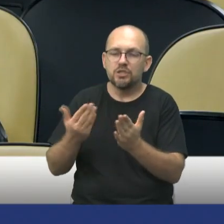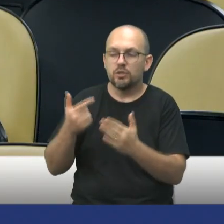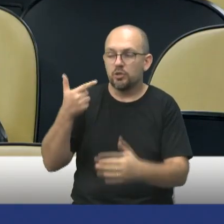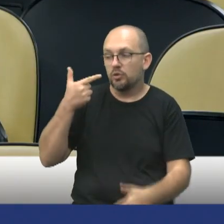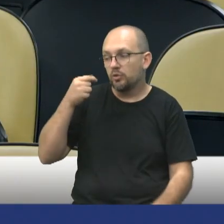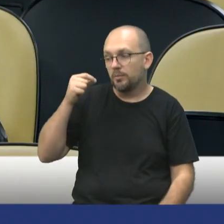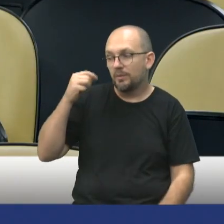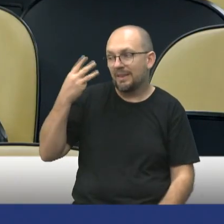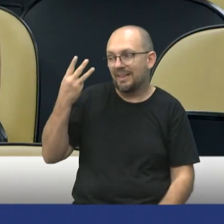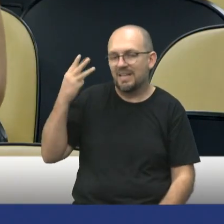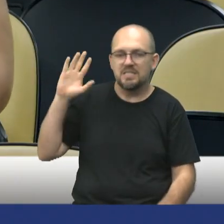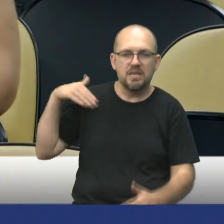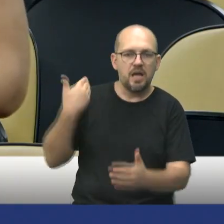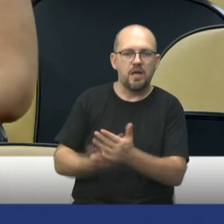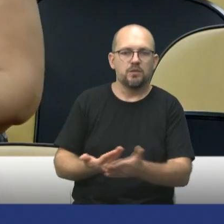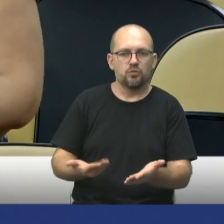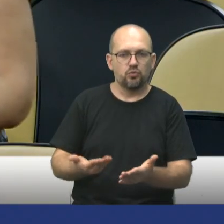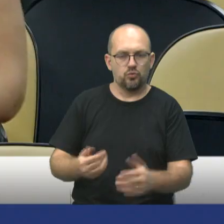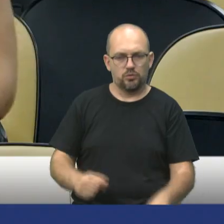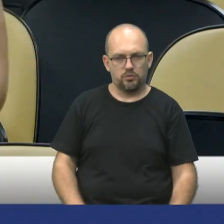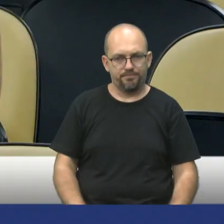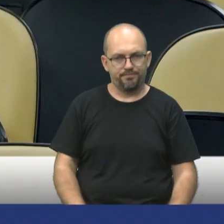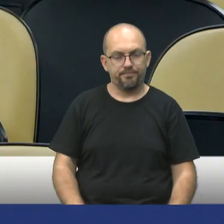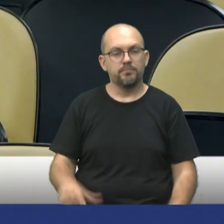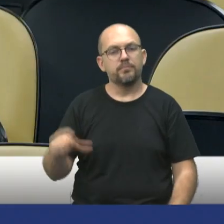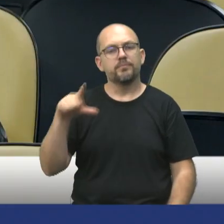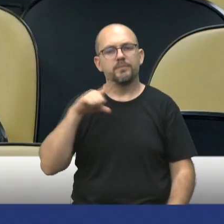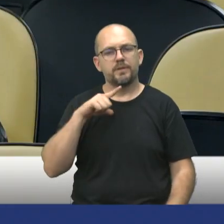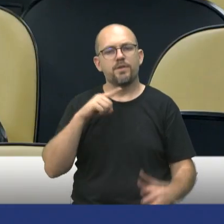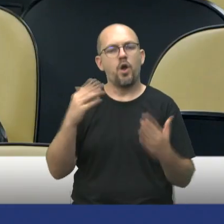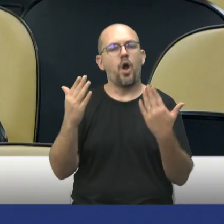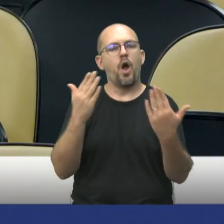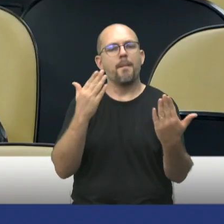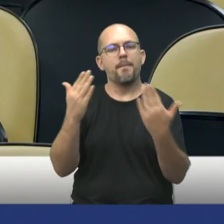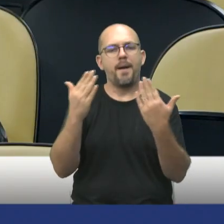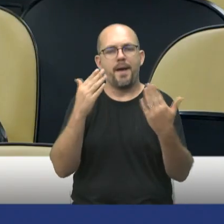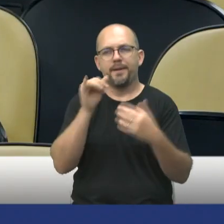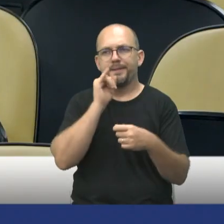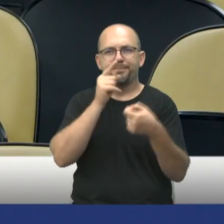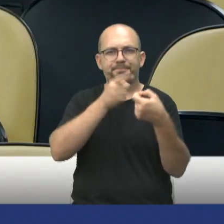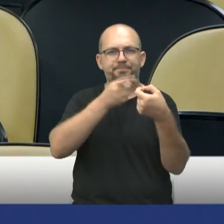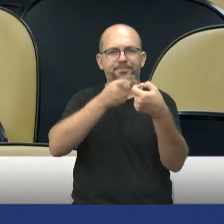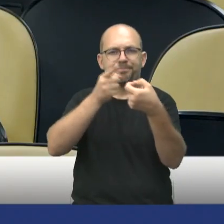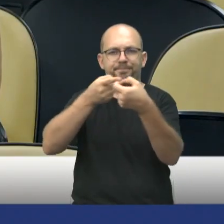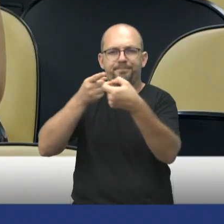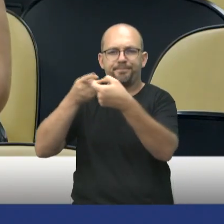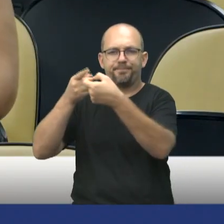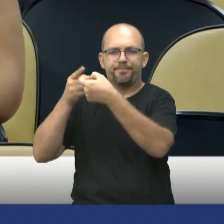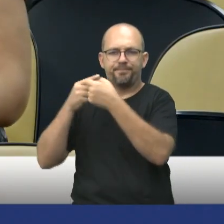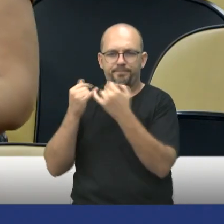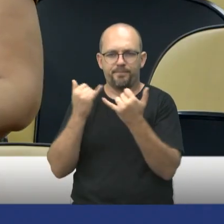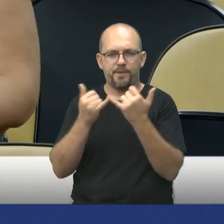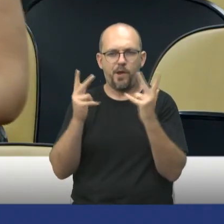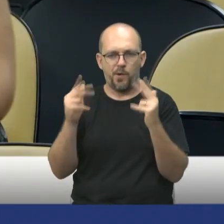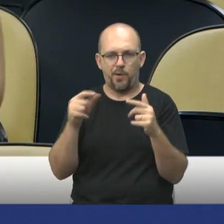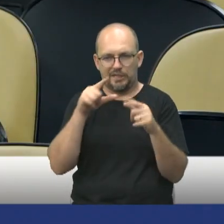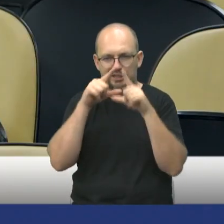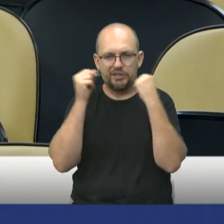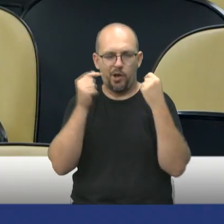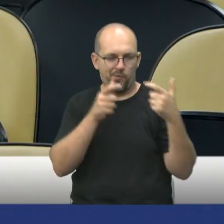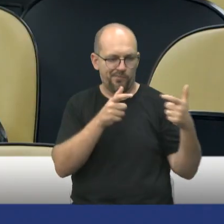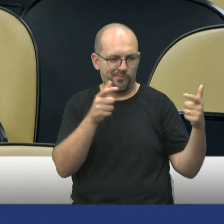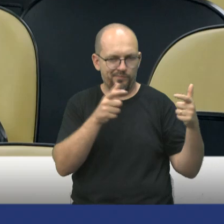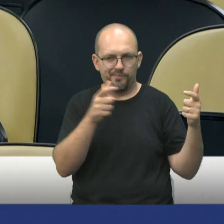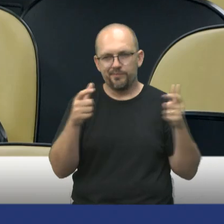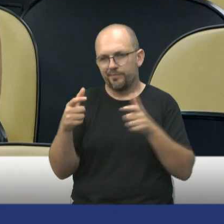cá. Tá? Hoje nós fizemos, inclusive, comparativos com cidades da mesma proporção de Jaú, em matéria de orçamento e